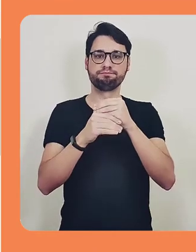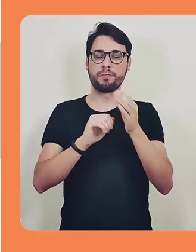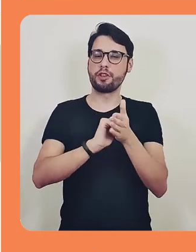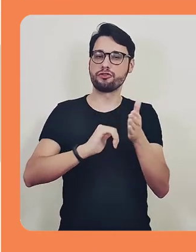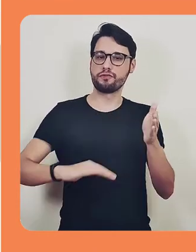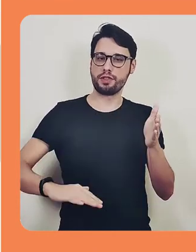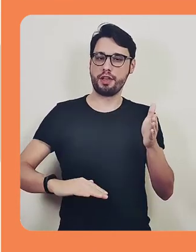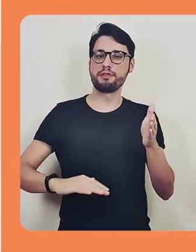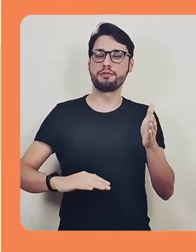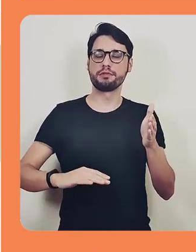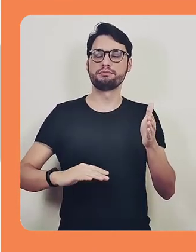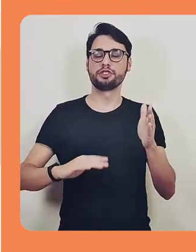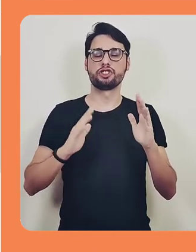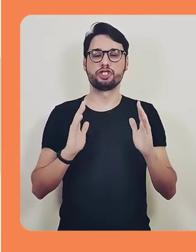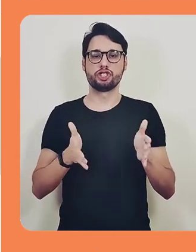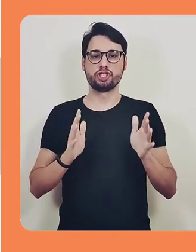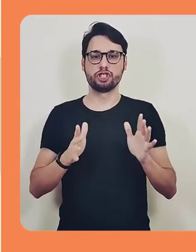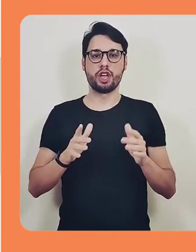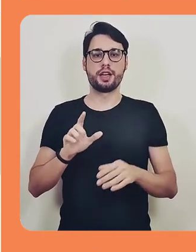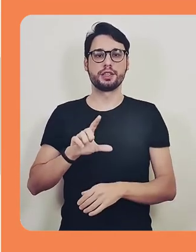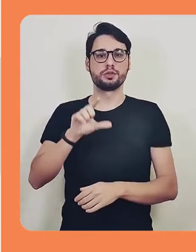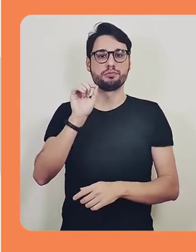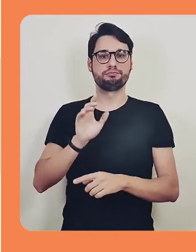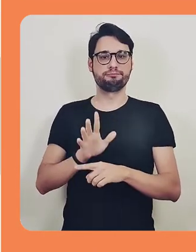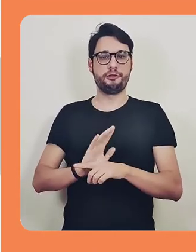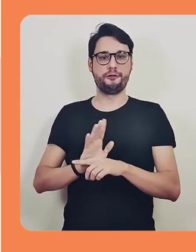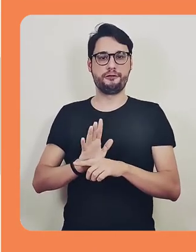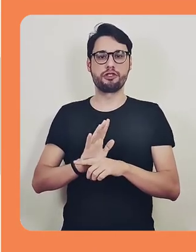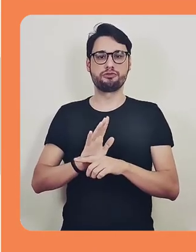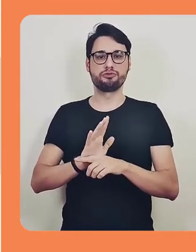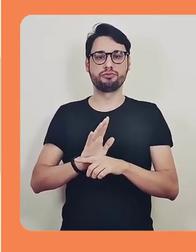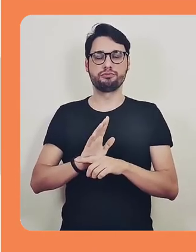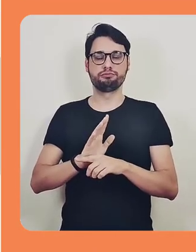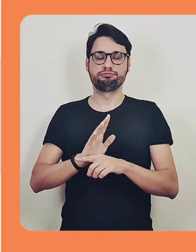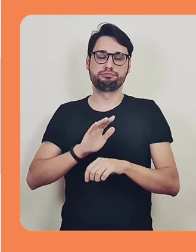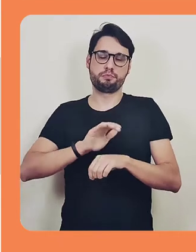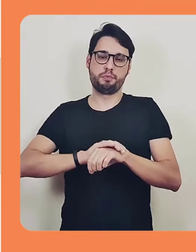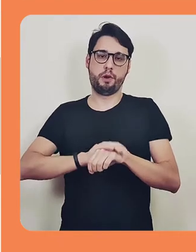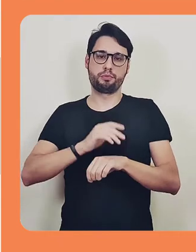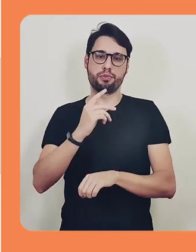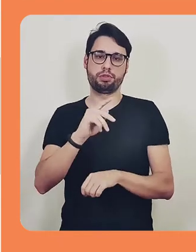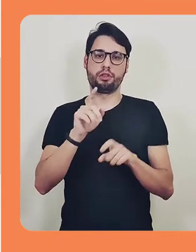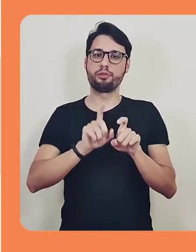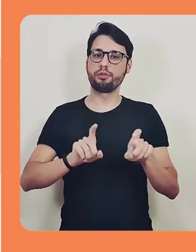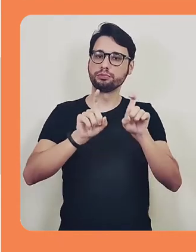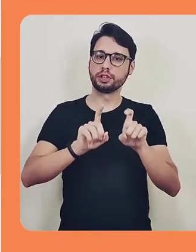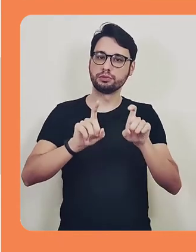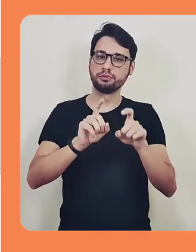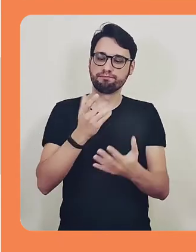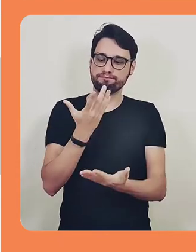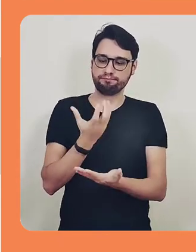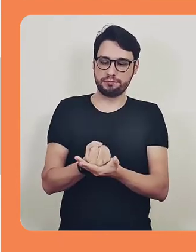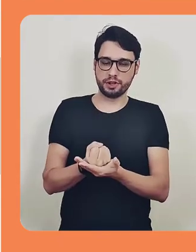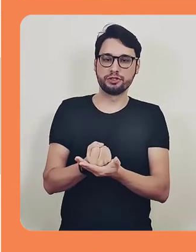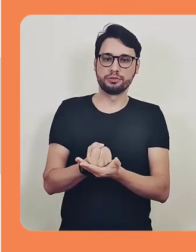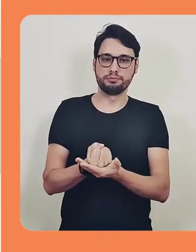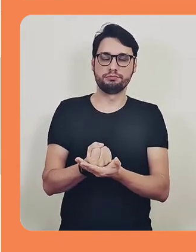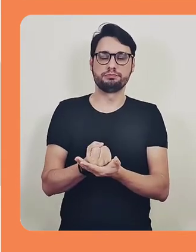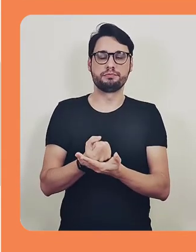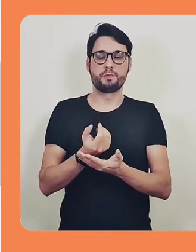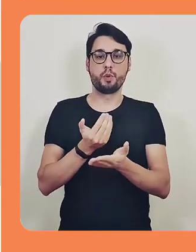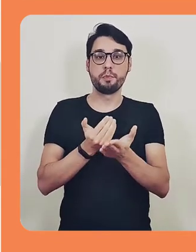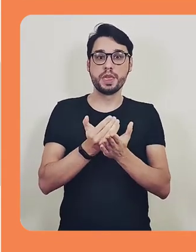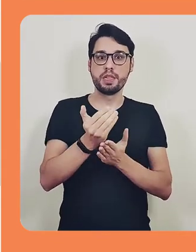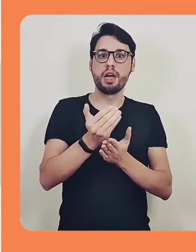uma olhada nos vídeos anteriores para saber como chegamos até aqui. Basicamente, nós incluímos uma atividade